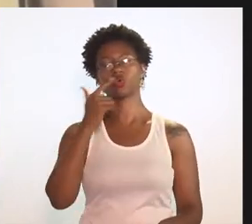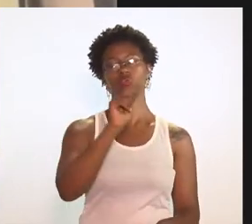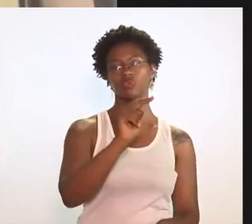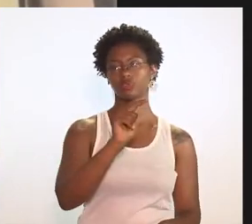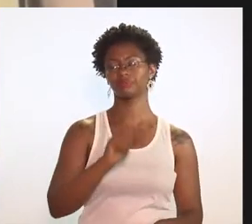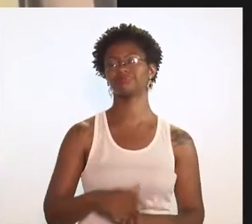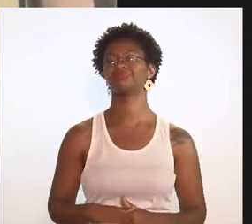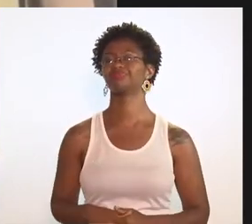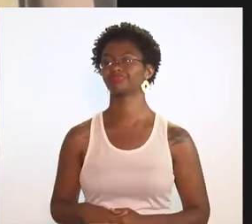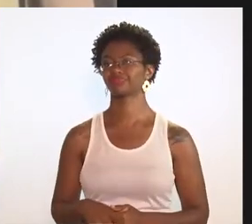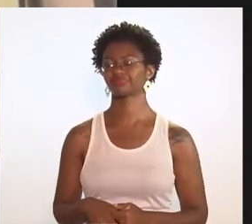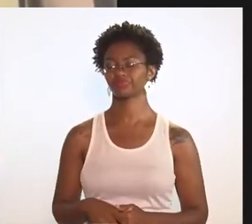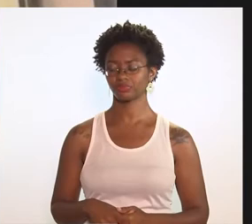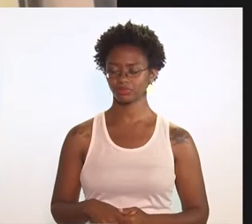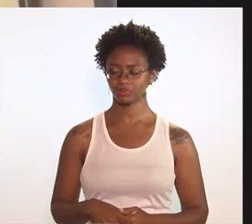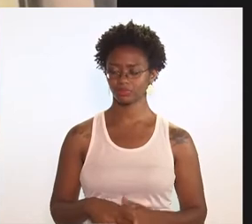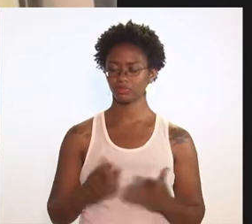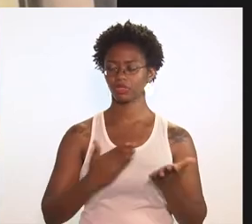vai alcançar